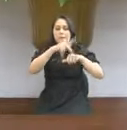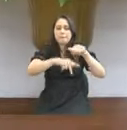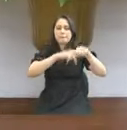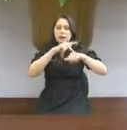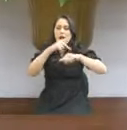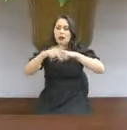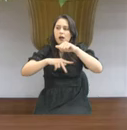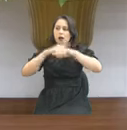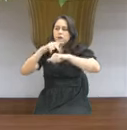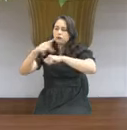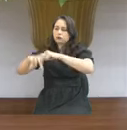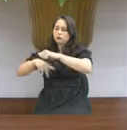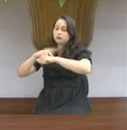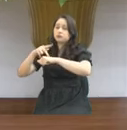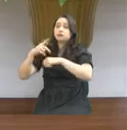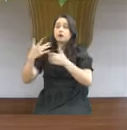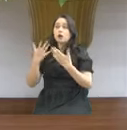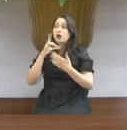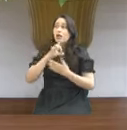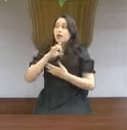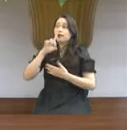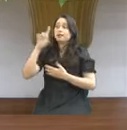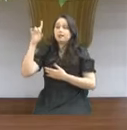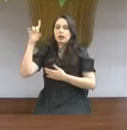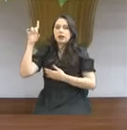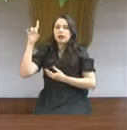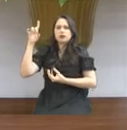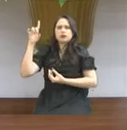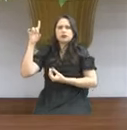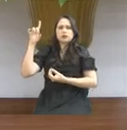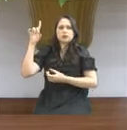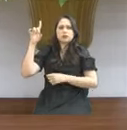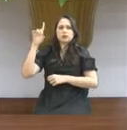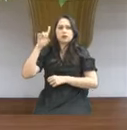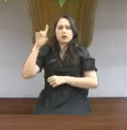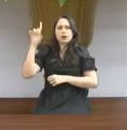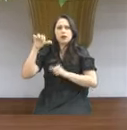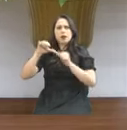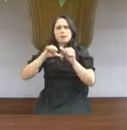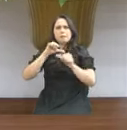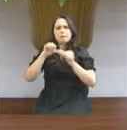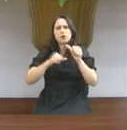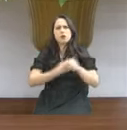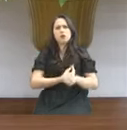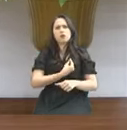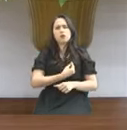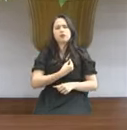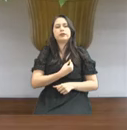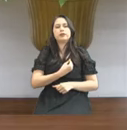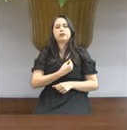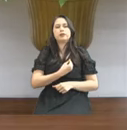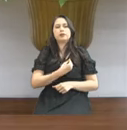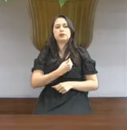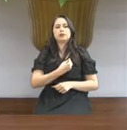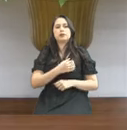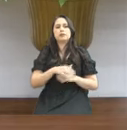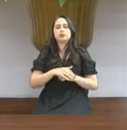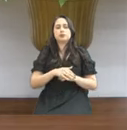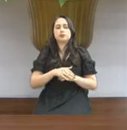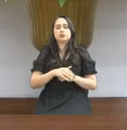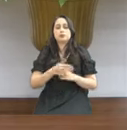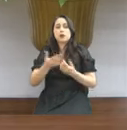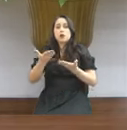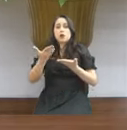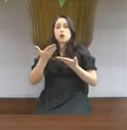creu, o Deus que vivifica os mortos, e chama à